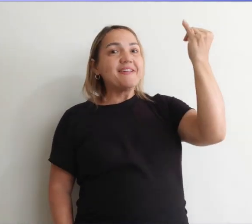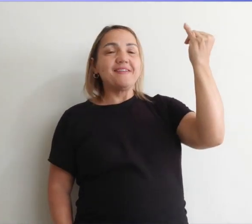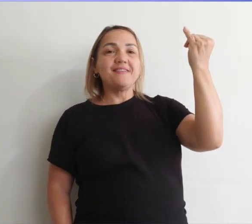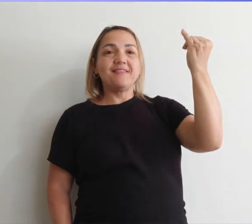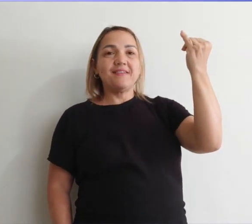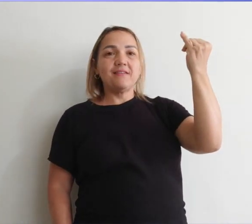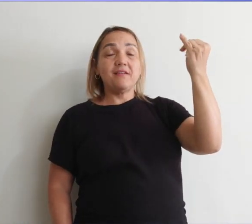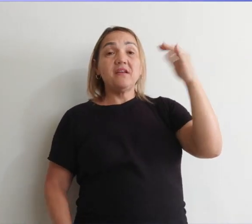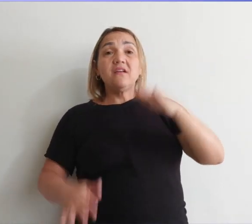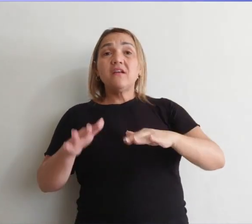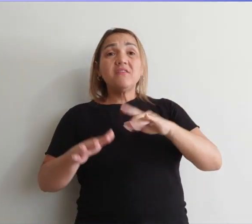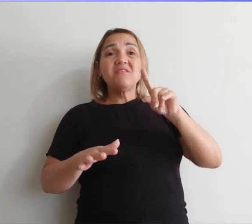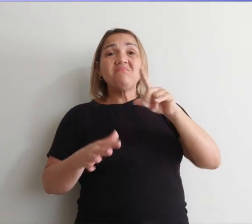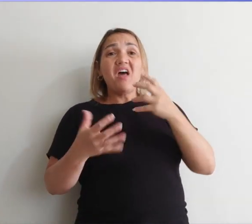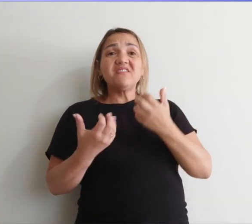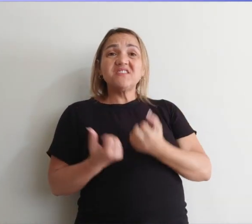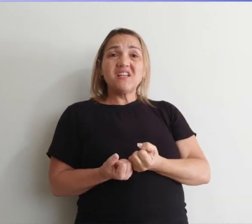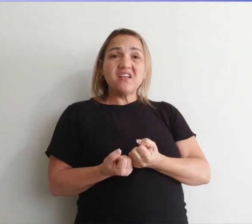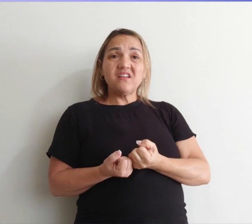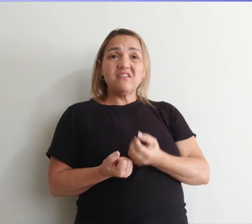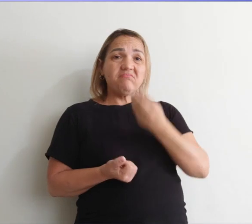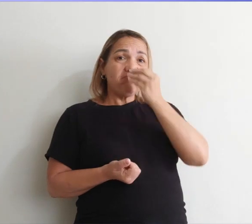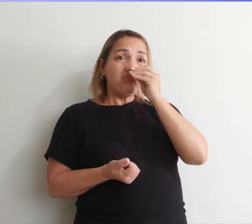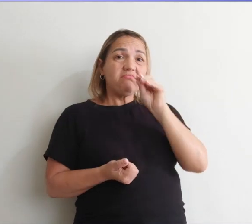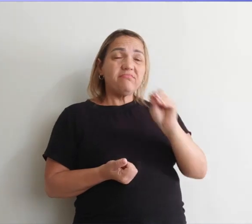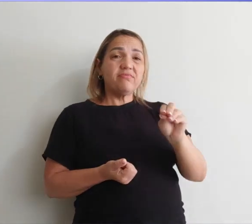vezes renegada. As pessoas